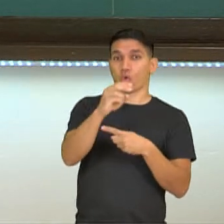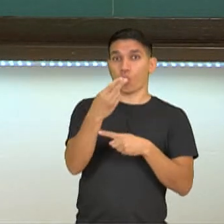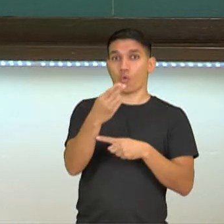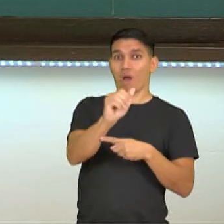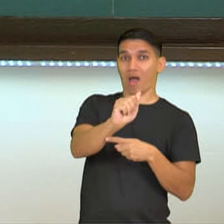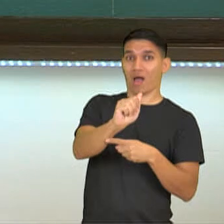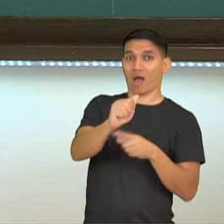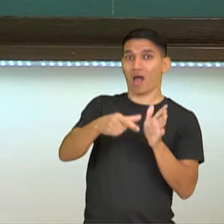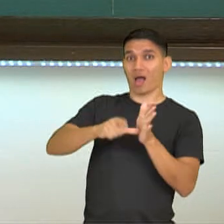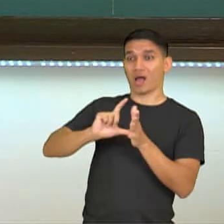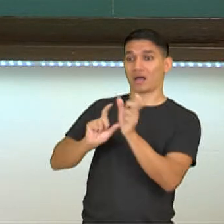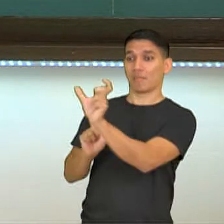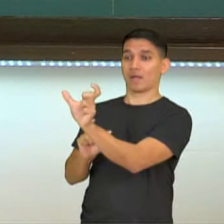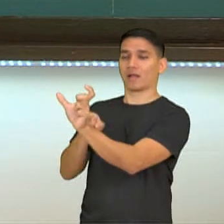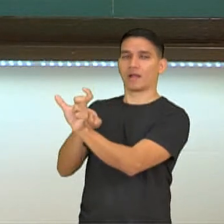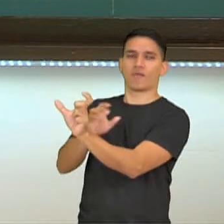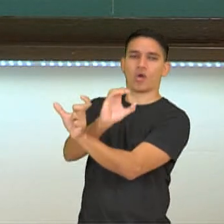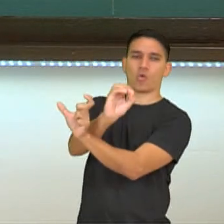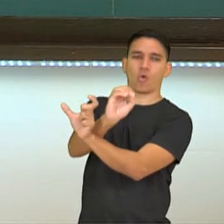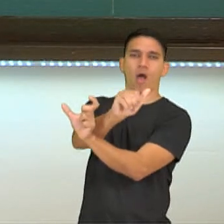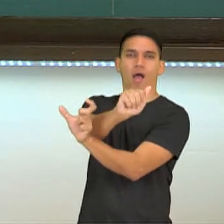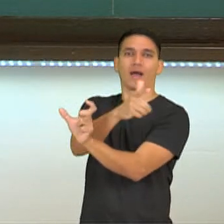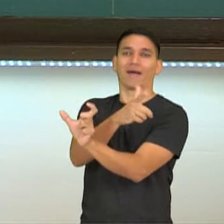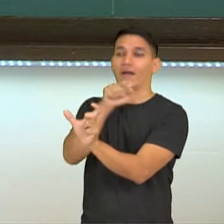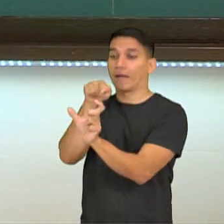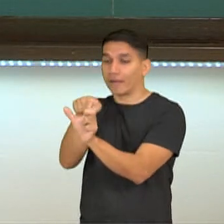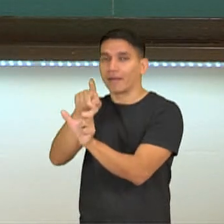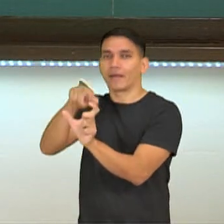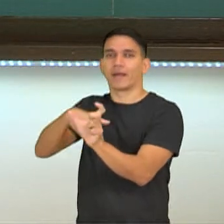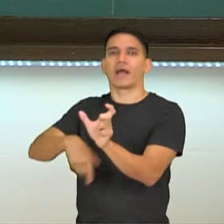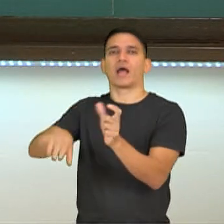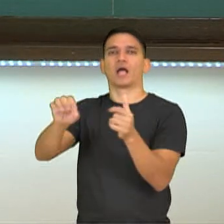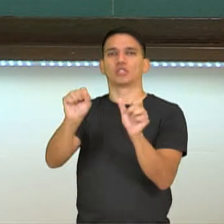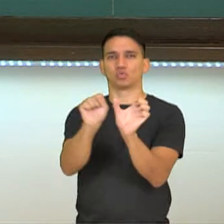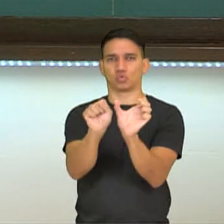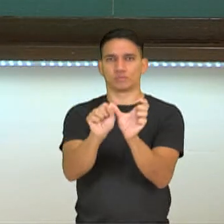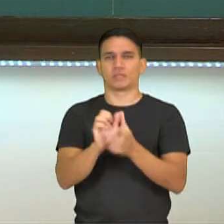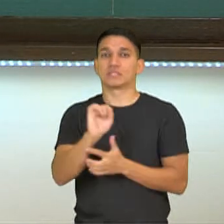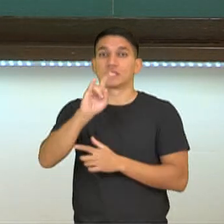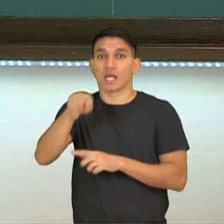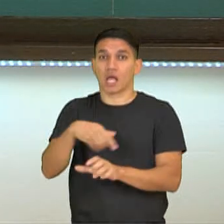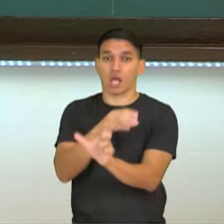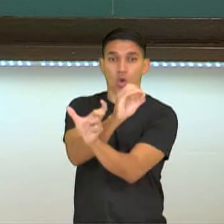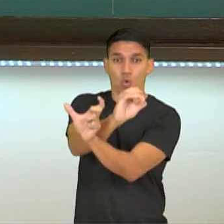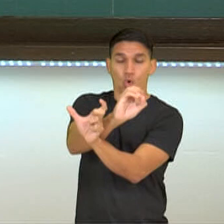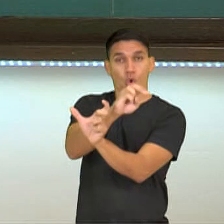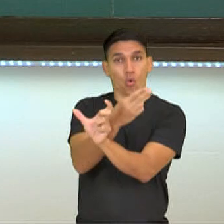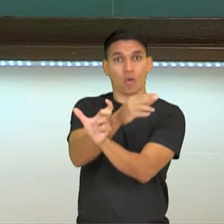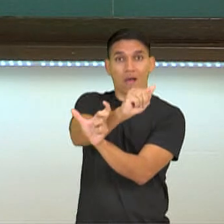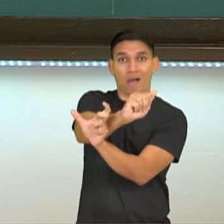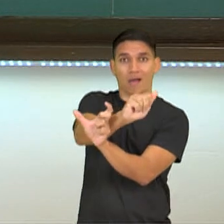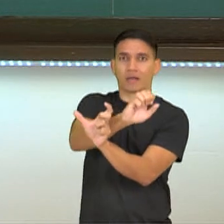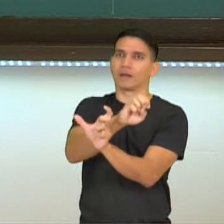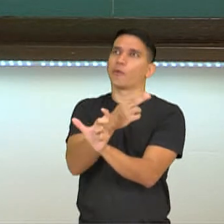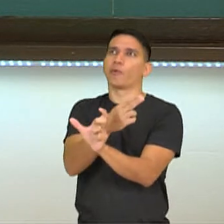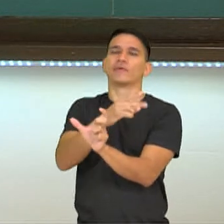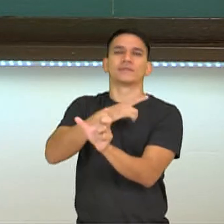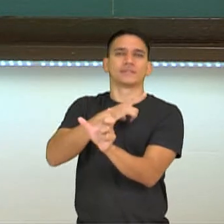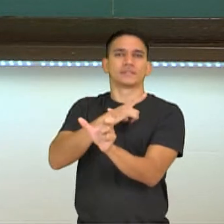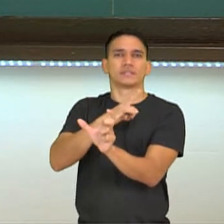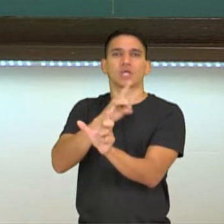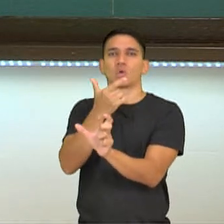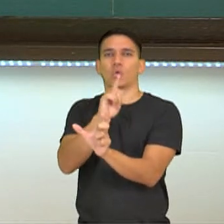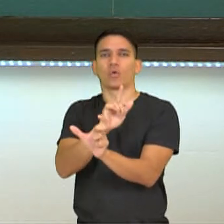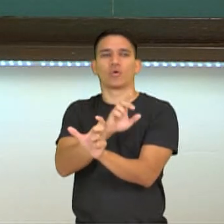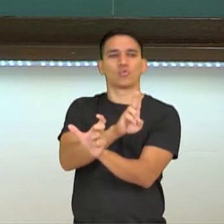ser considerada substantivo. Se eu posso colocar um artigo definido, o ou a, ou indefinido, os artigos